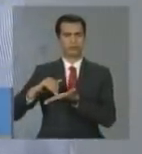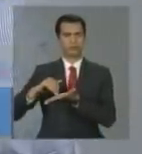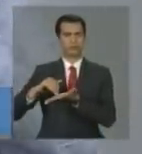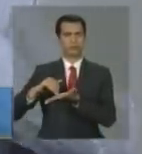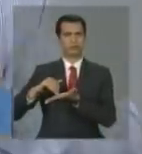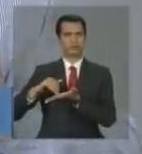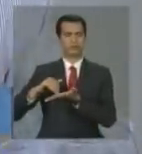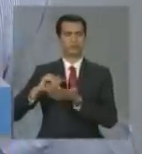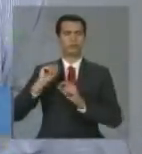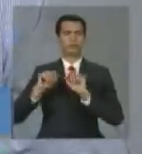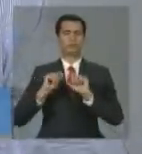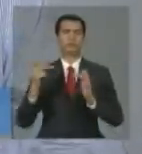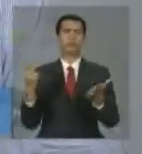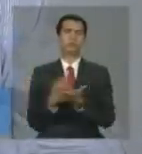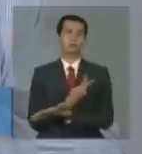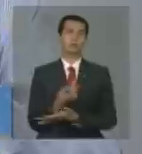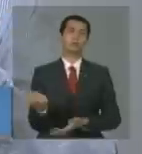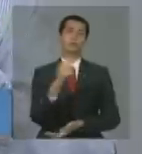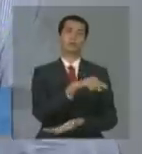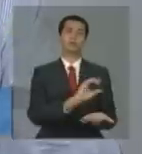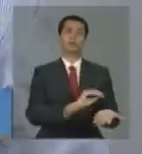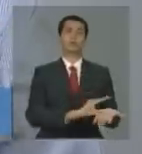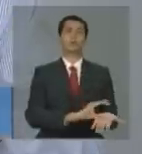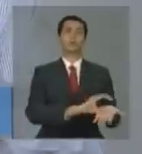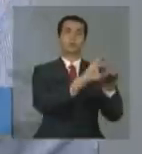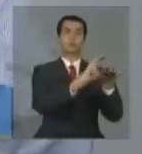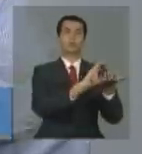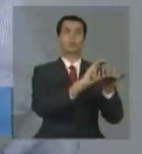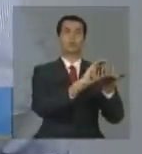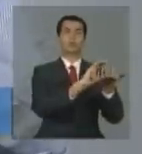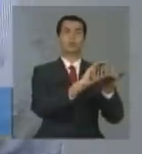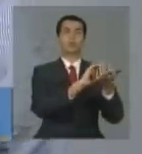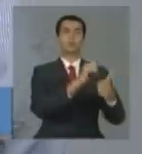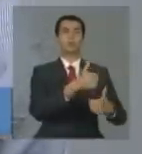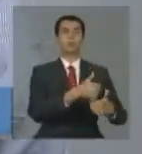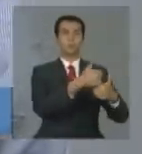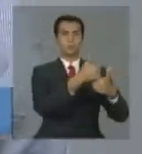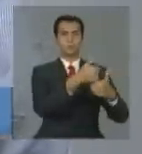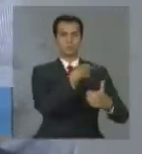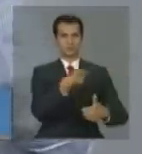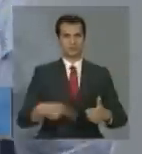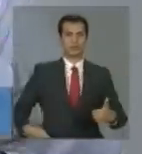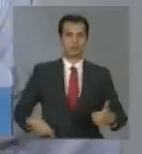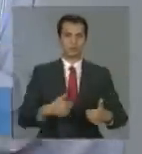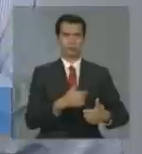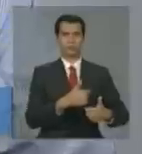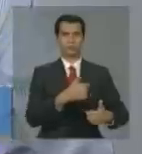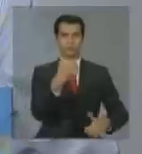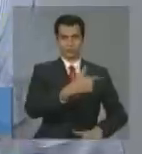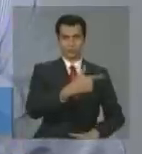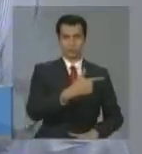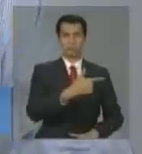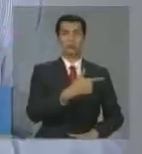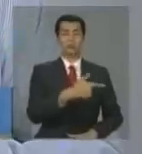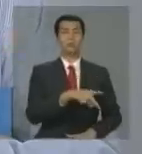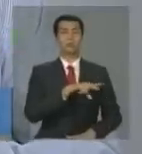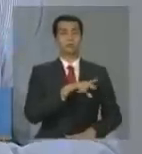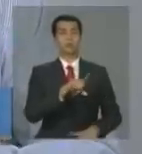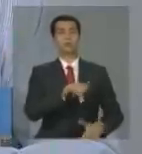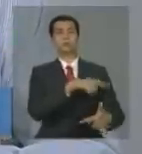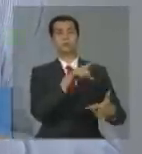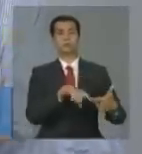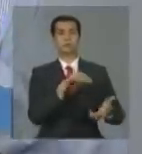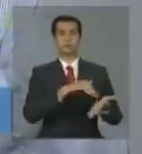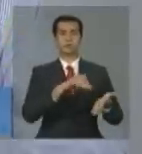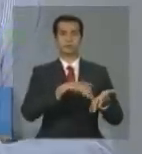automaticamente o vice-presidente do conselho passa a ser o administrador titular do conselho. E o secretário executivo passa